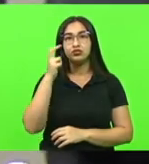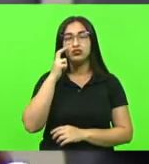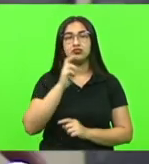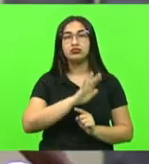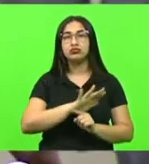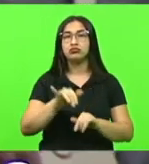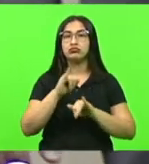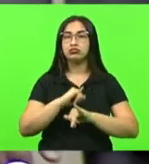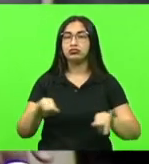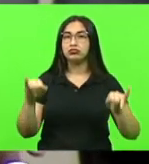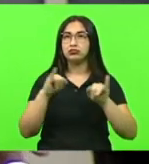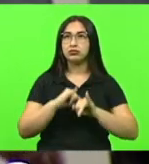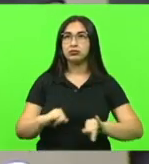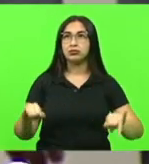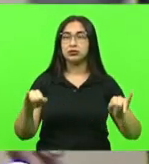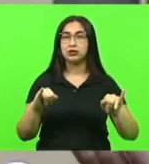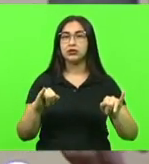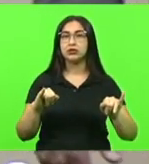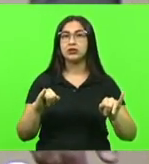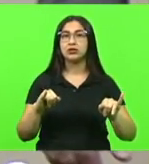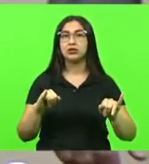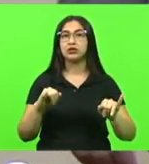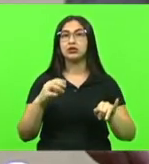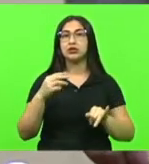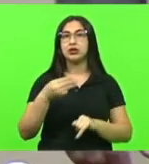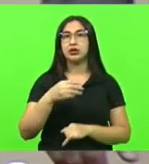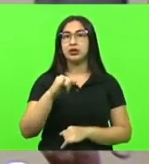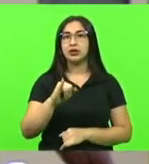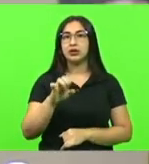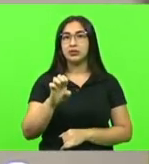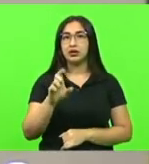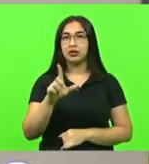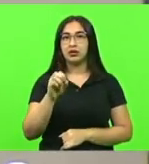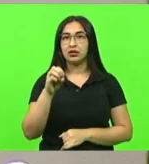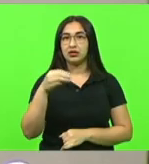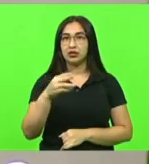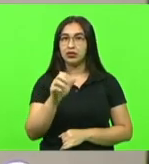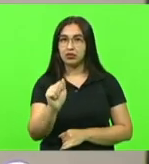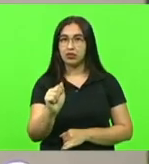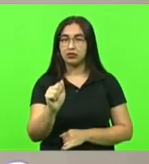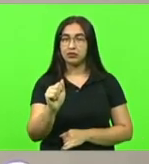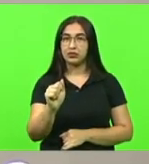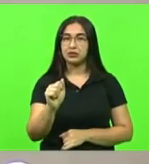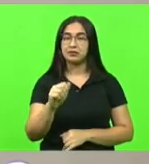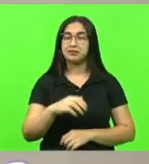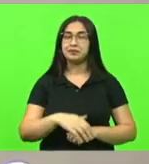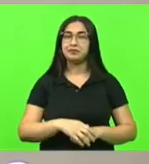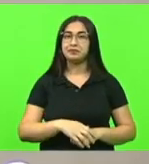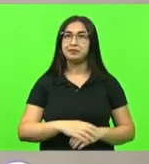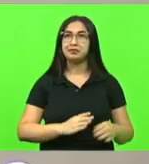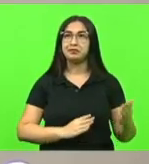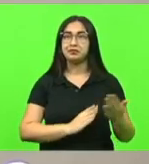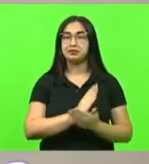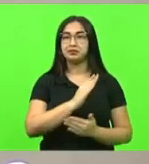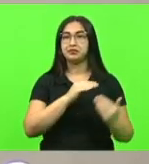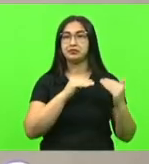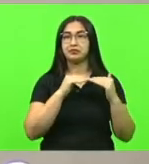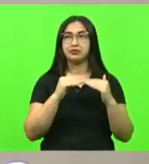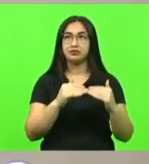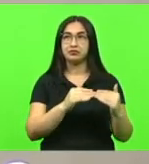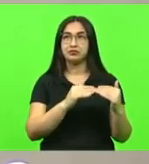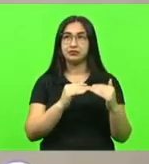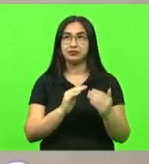o mieloma múltiplo no Estado de Santa Catarina. Deputados que aprovam permaneçam como se encontram. Aprovado por